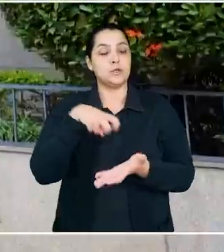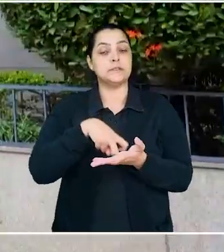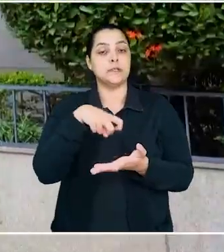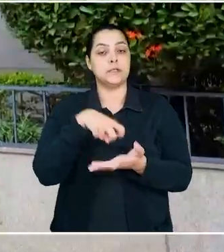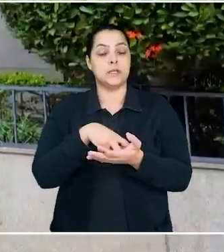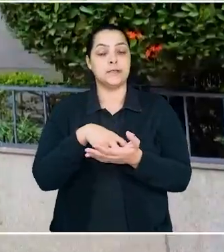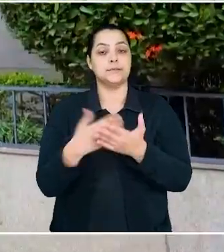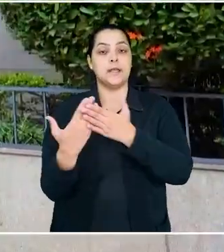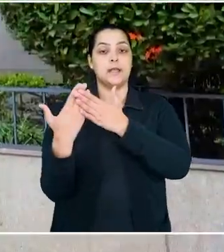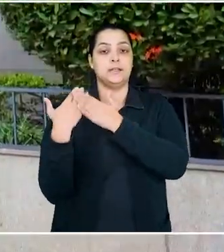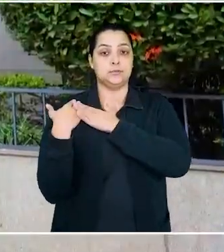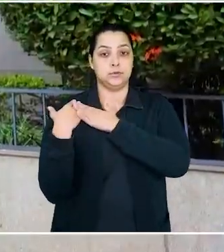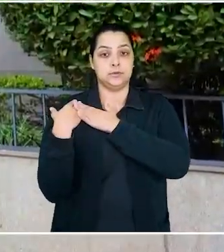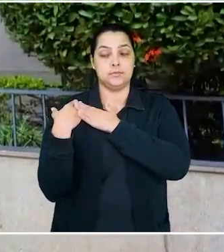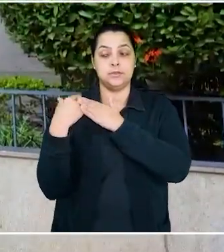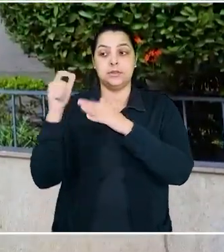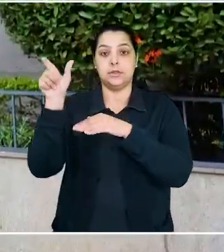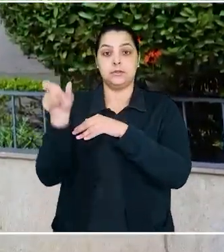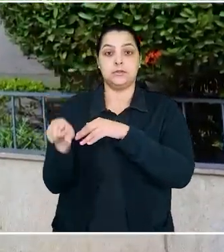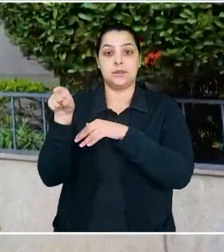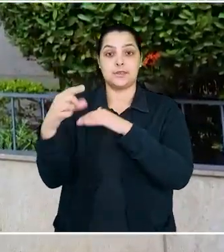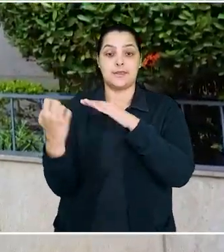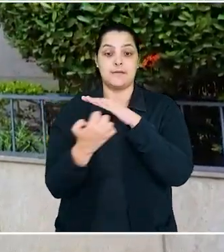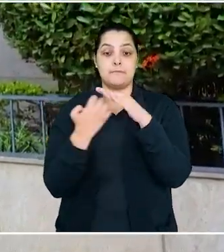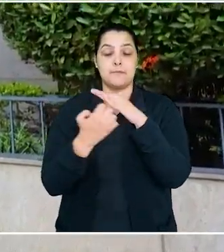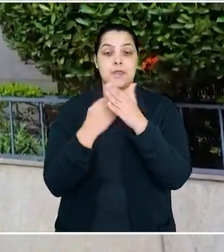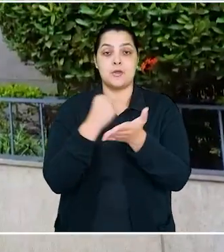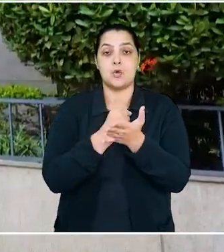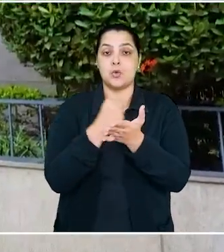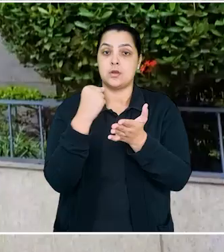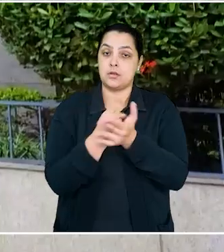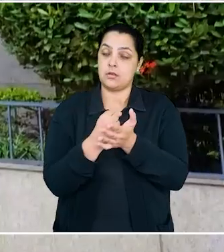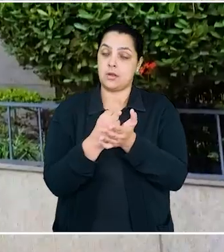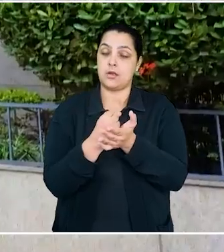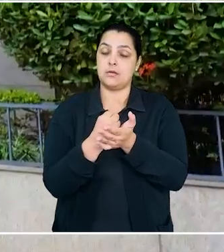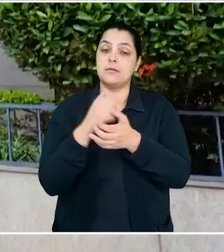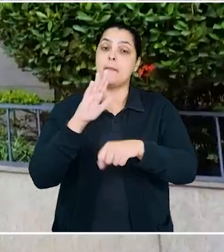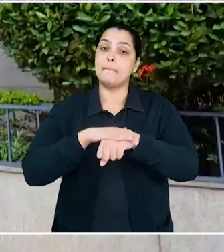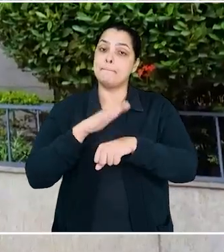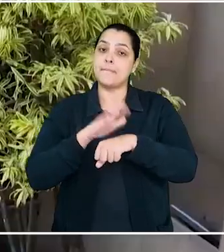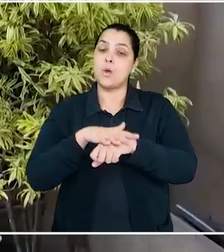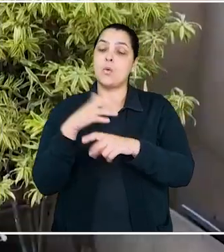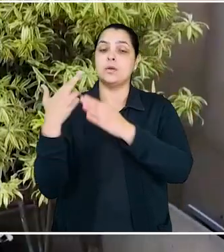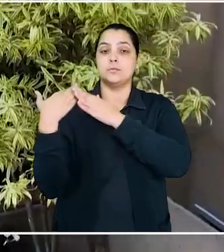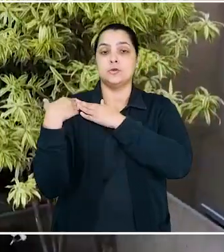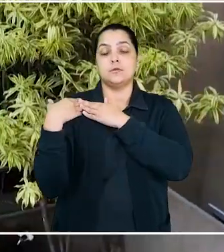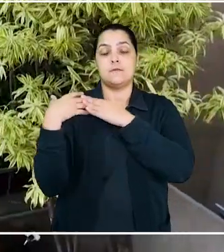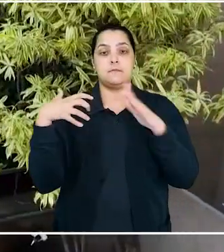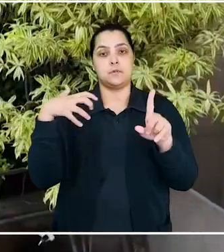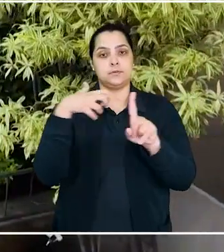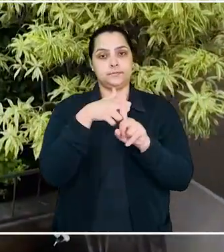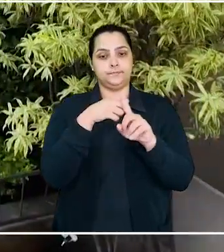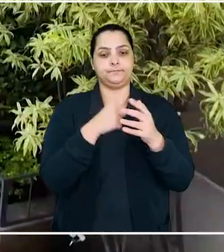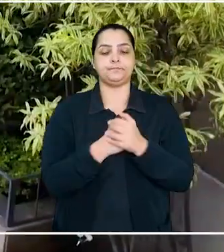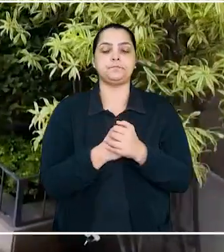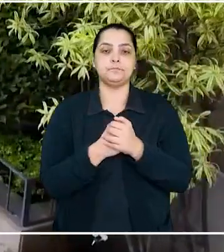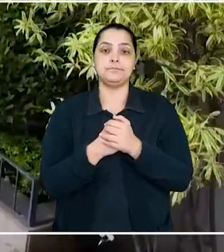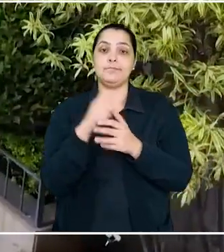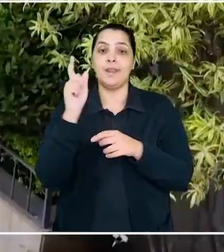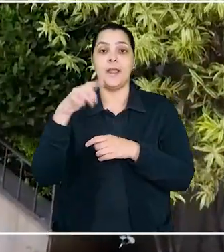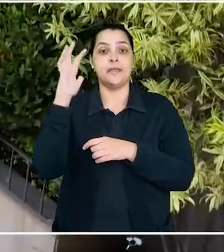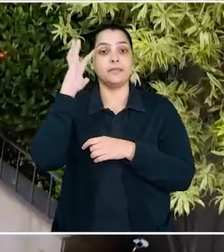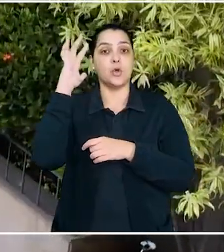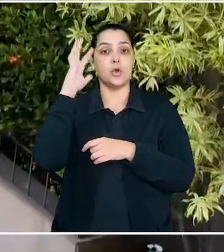que responsabilizou a petroleira como empresa contratante pelo acidente. A conclusão foi baseada na teoria